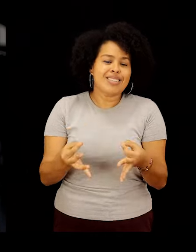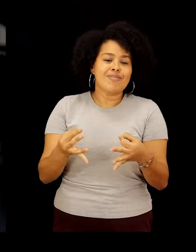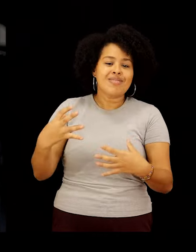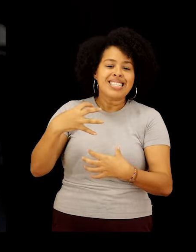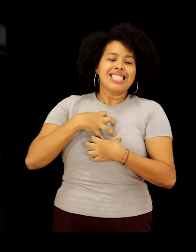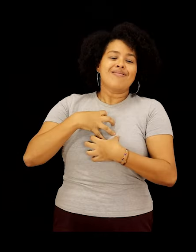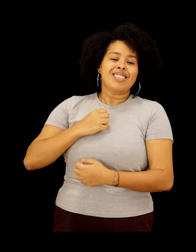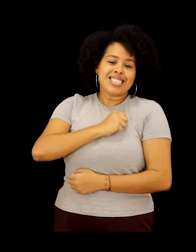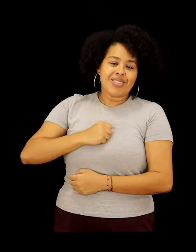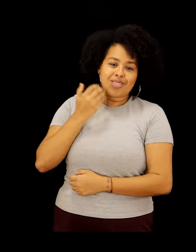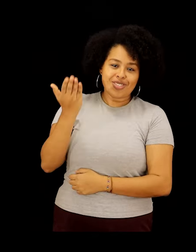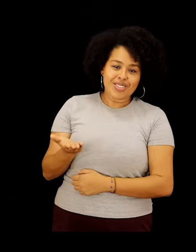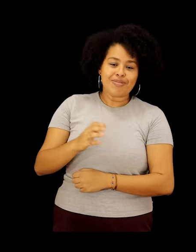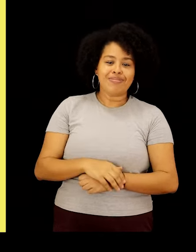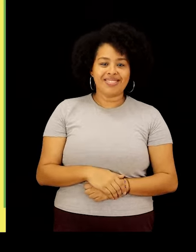falta disso.